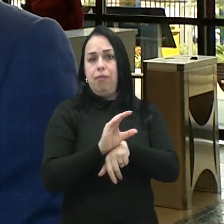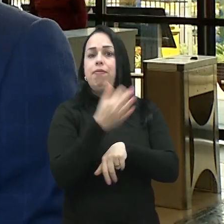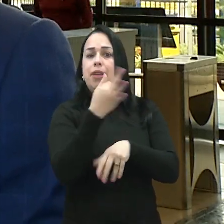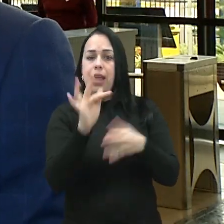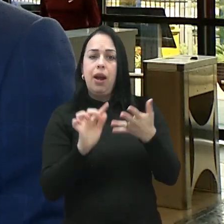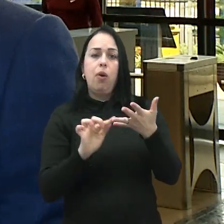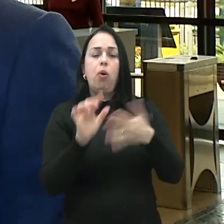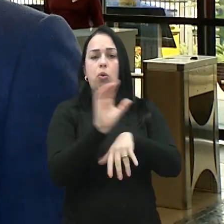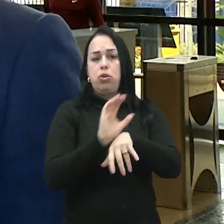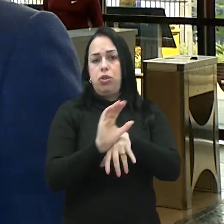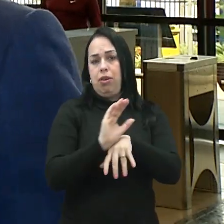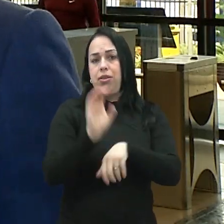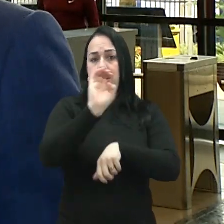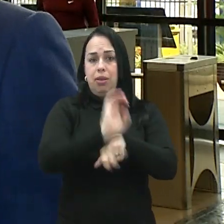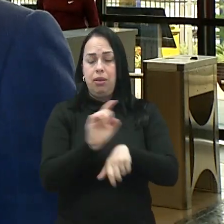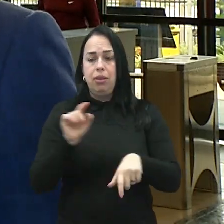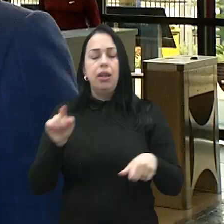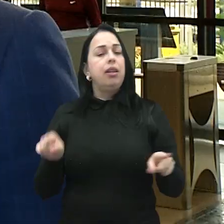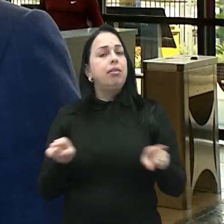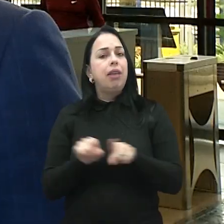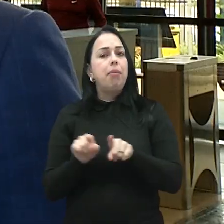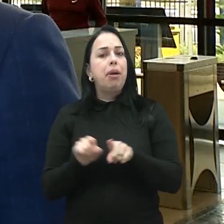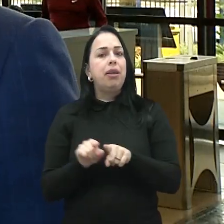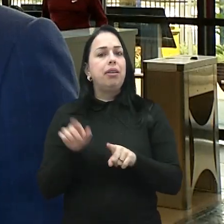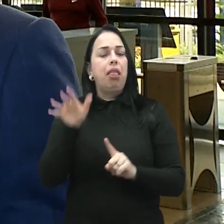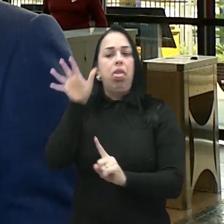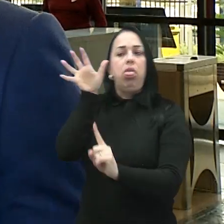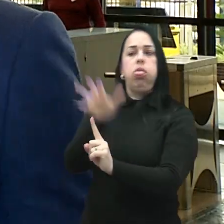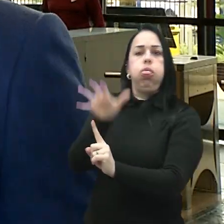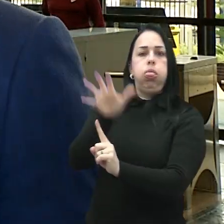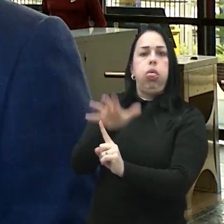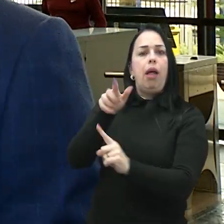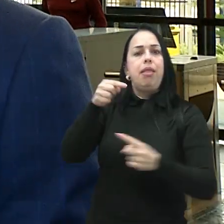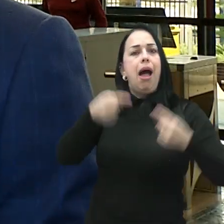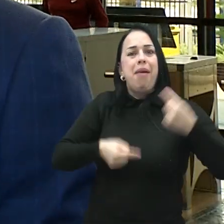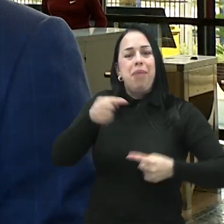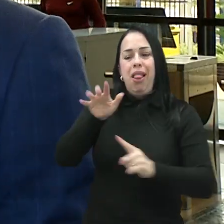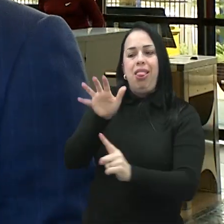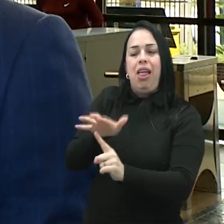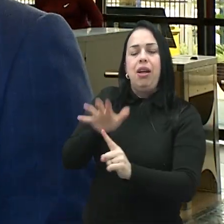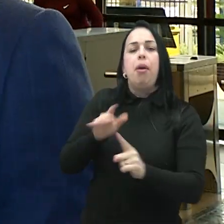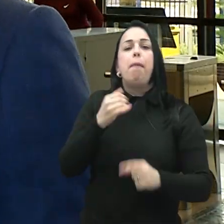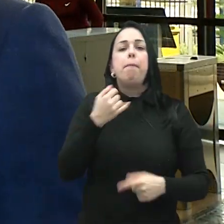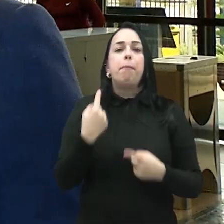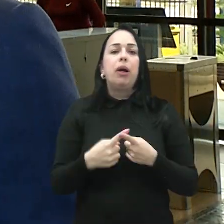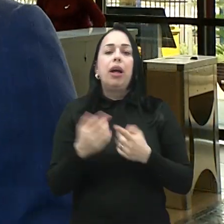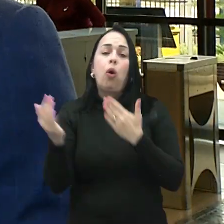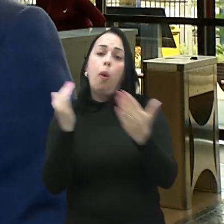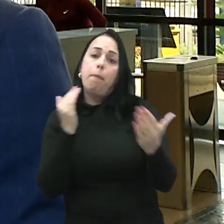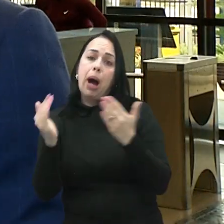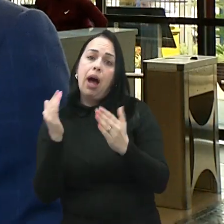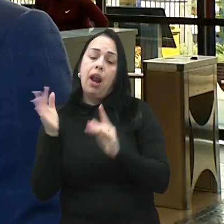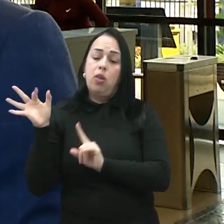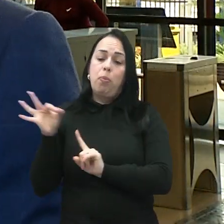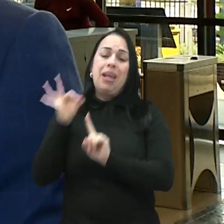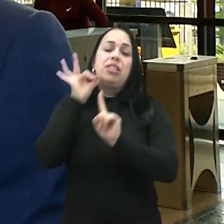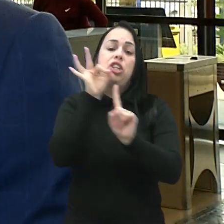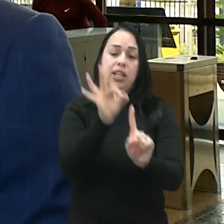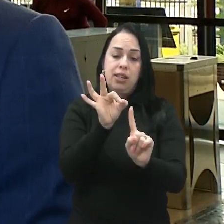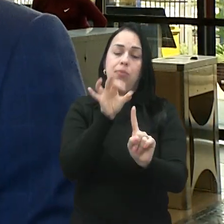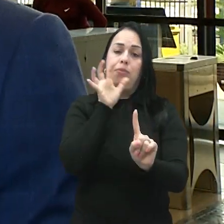Constituição Federal, seja porque ele também não está sujeito a tantas pressões políticas como um servidor comissionado, por